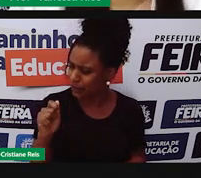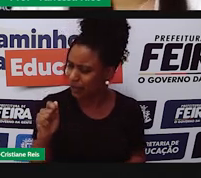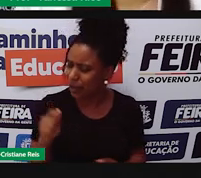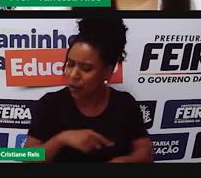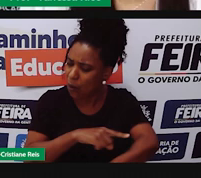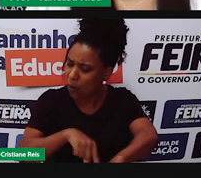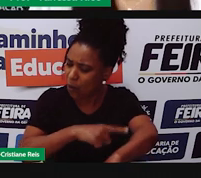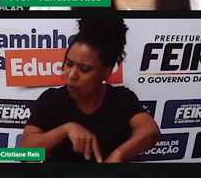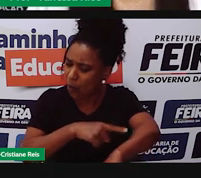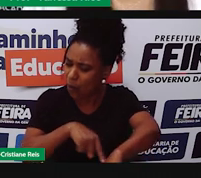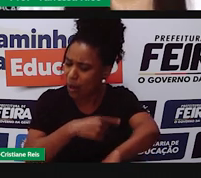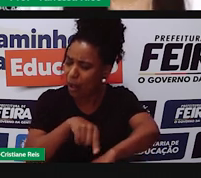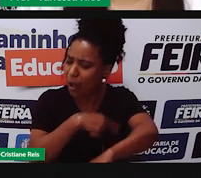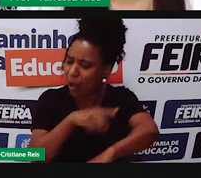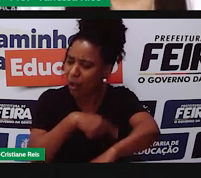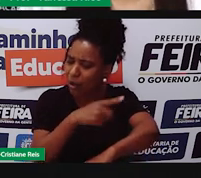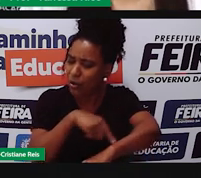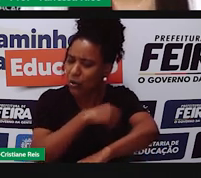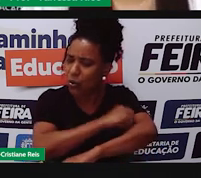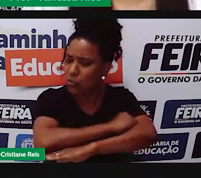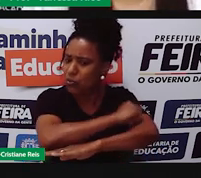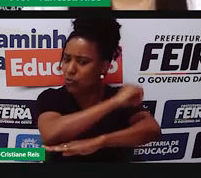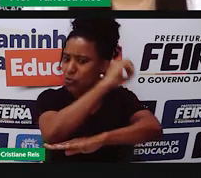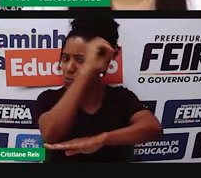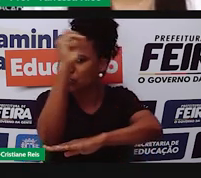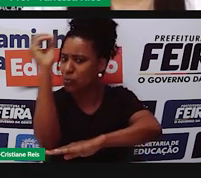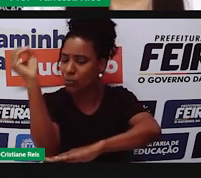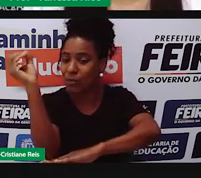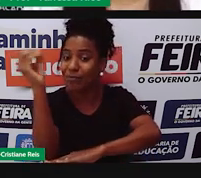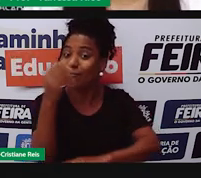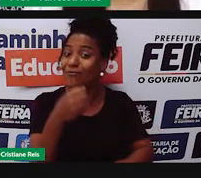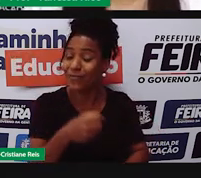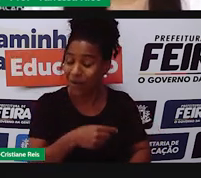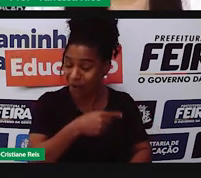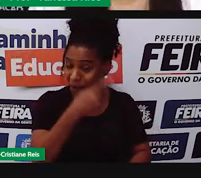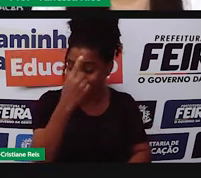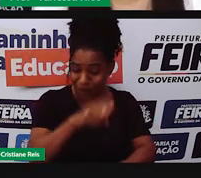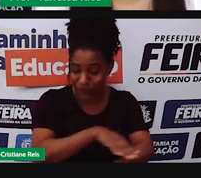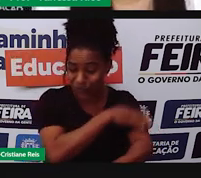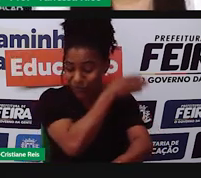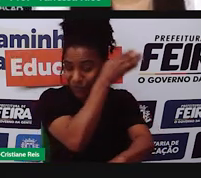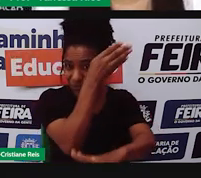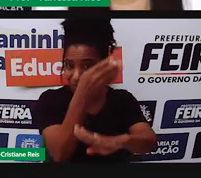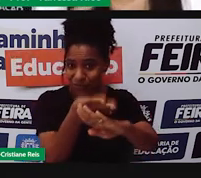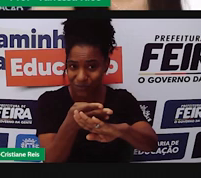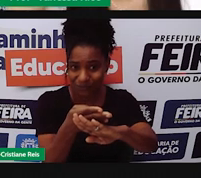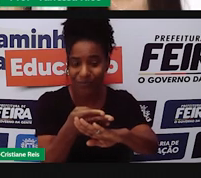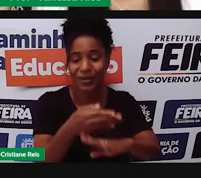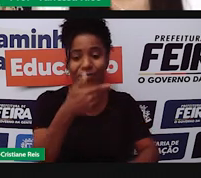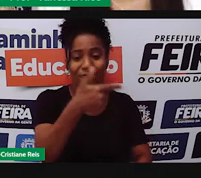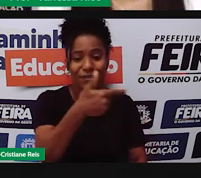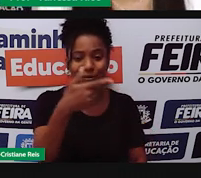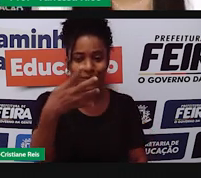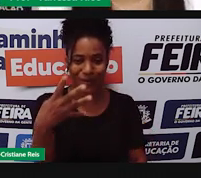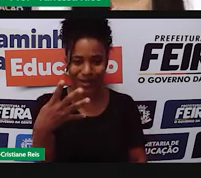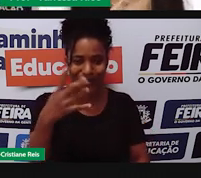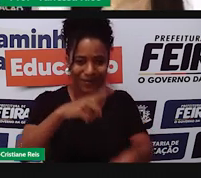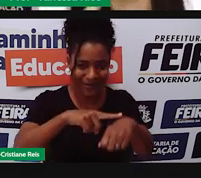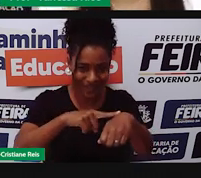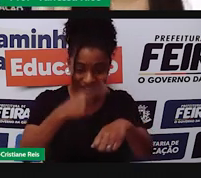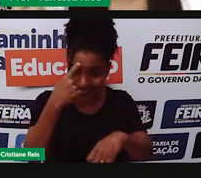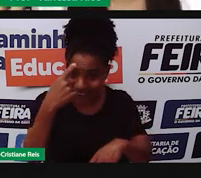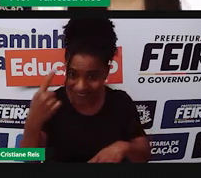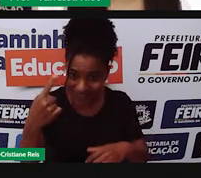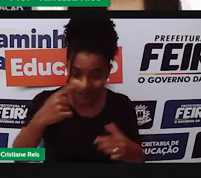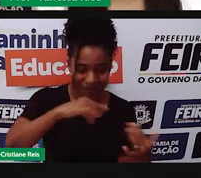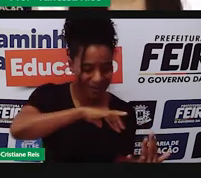dia a gente já viu, a duração do dia é de 24 horas, que é o período que a Terra demora, ó, dando volta